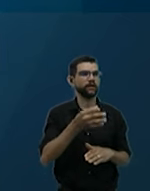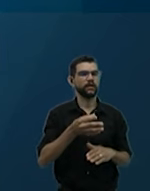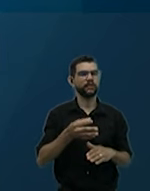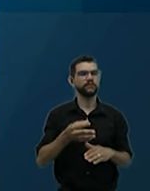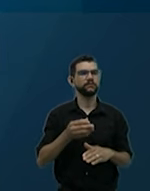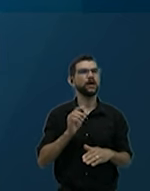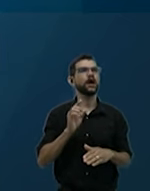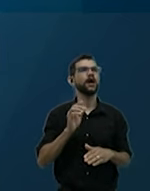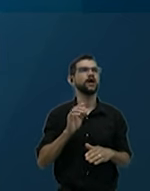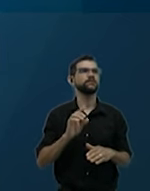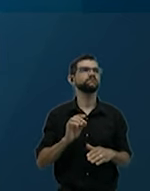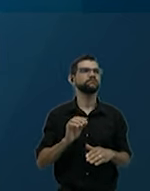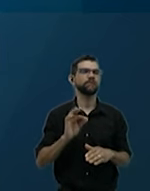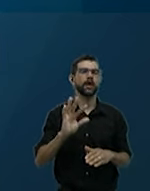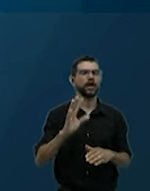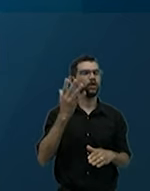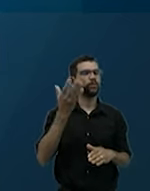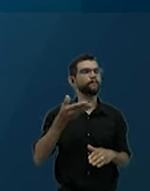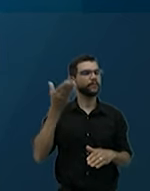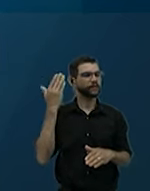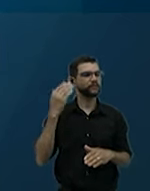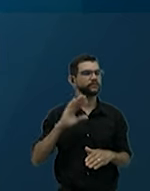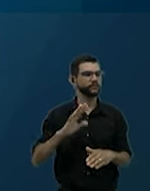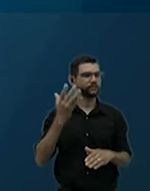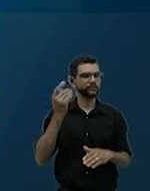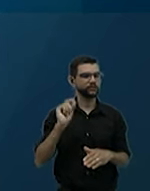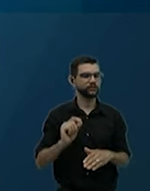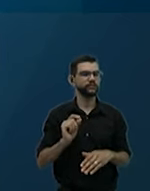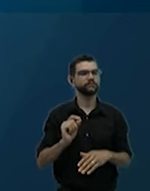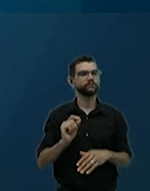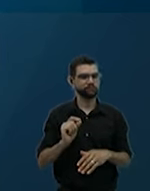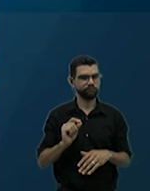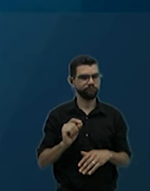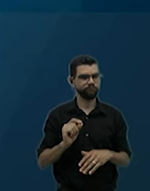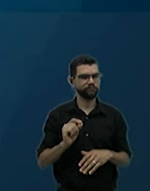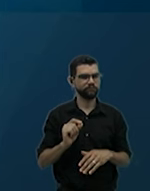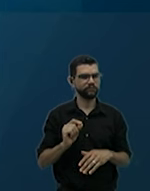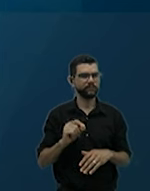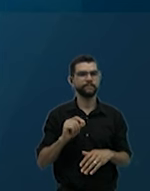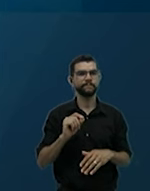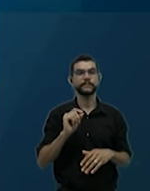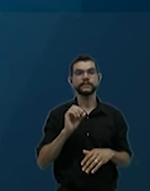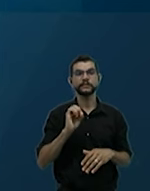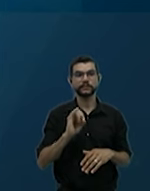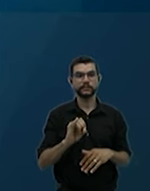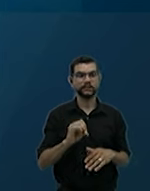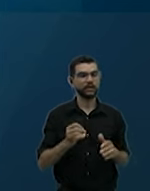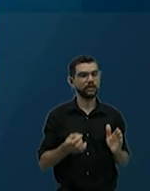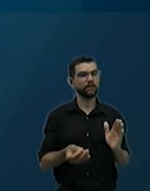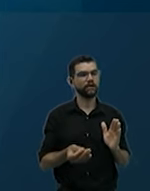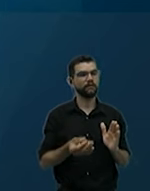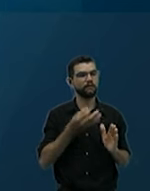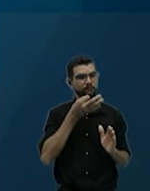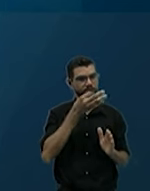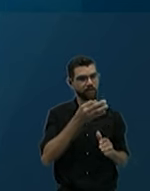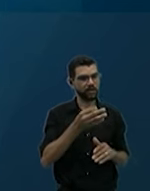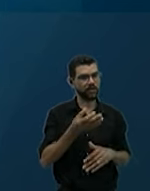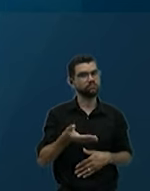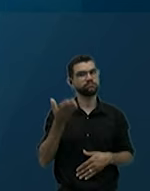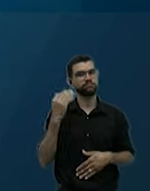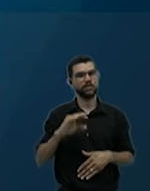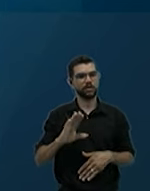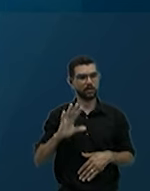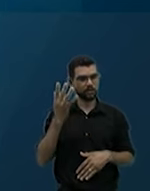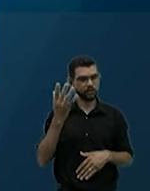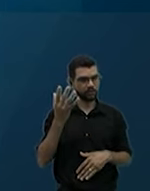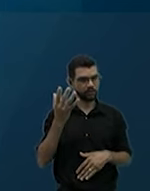Ora, e se ela declara, ela tem que retroagir ao fato declarado. E o fato declarado tem que